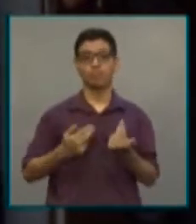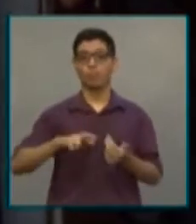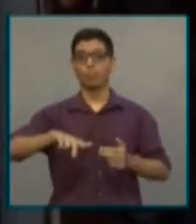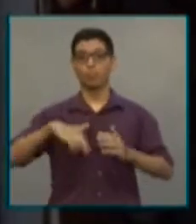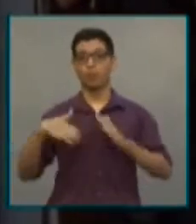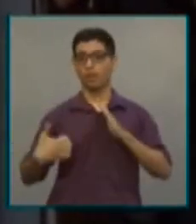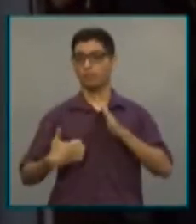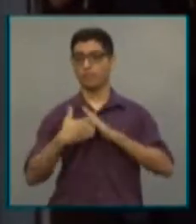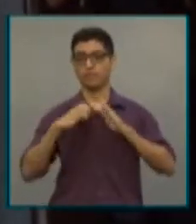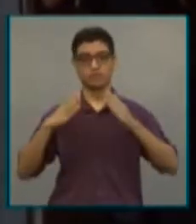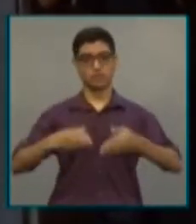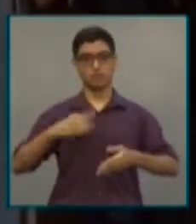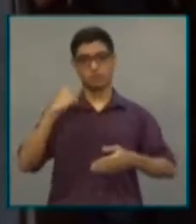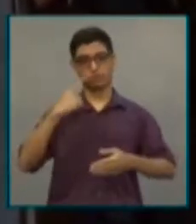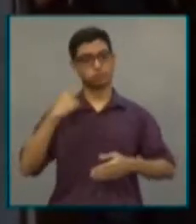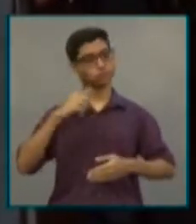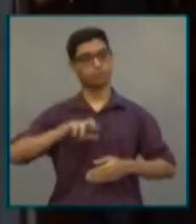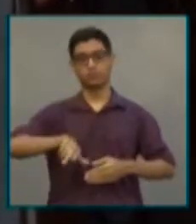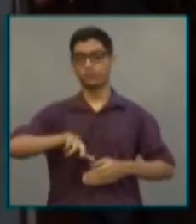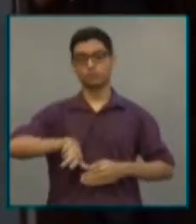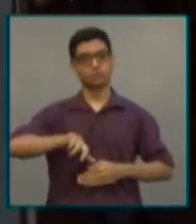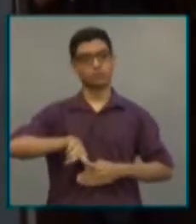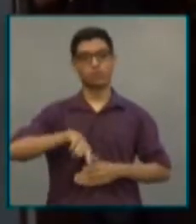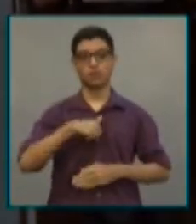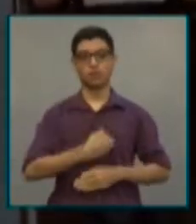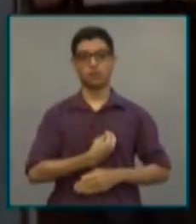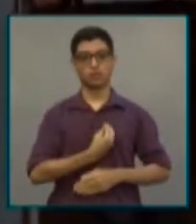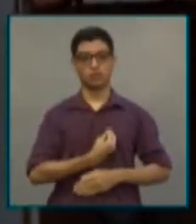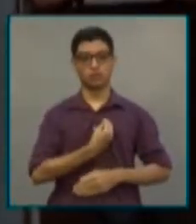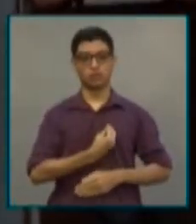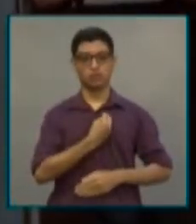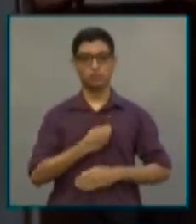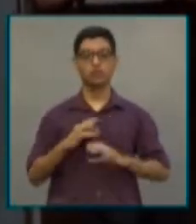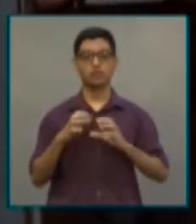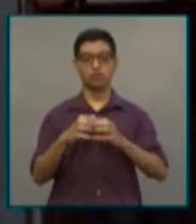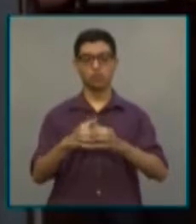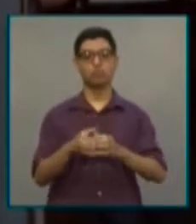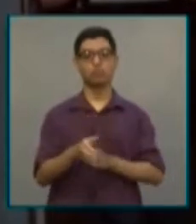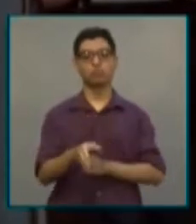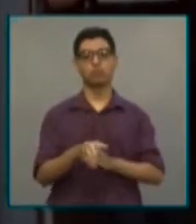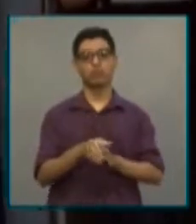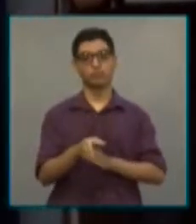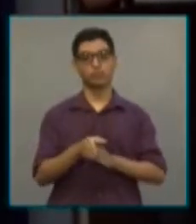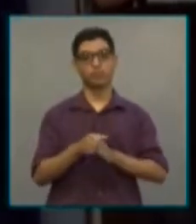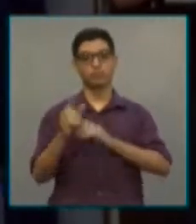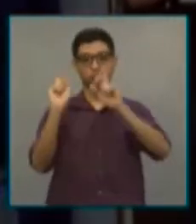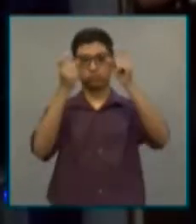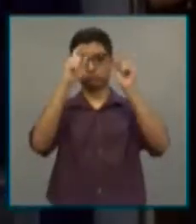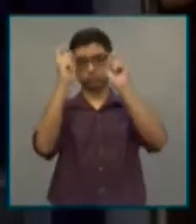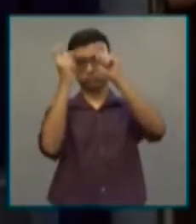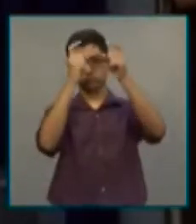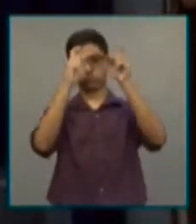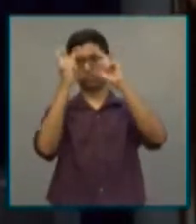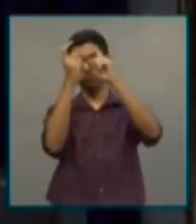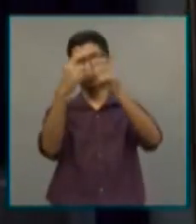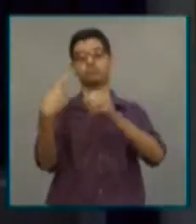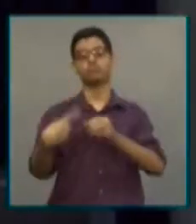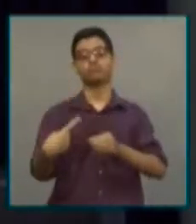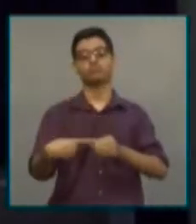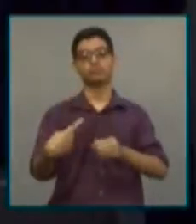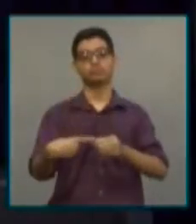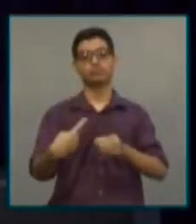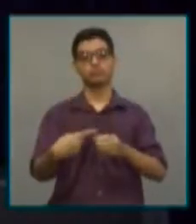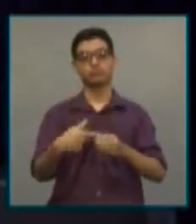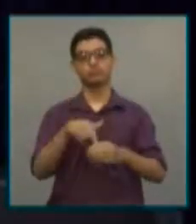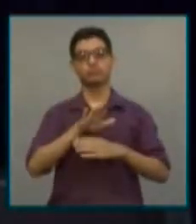direito. Estou com uma composição de um conselho aonde está a advocacia do interior. Porque